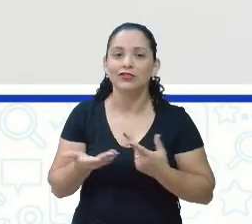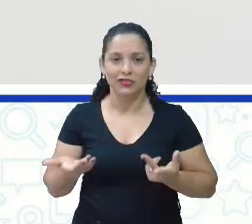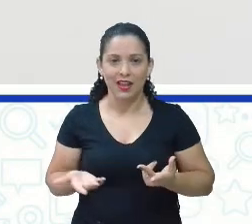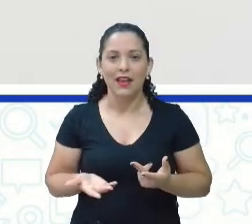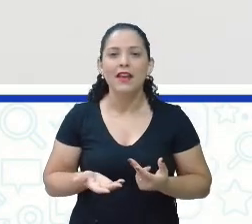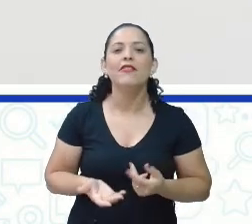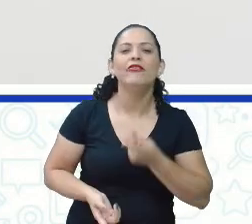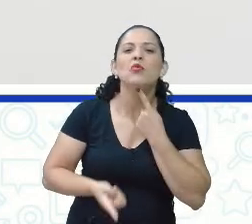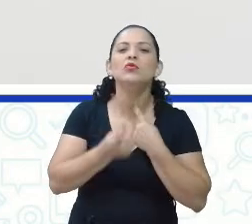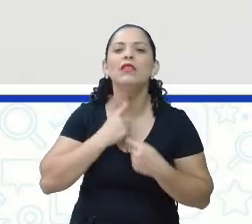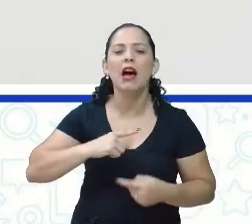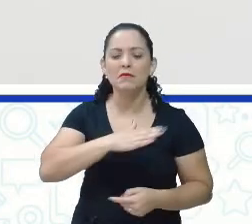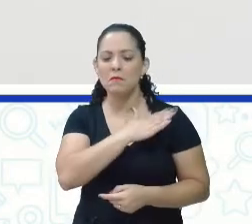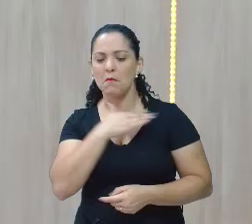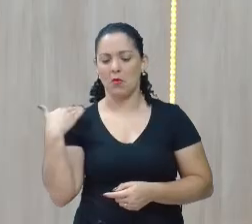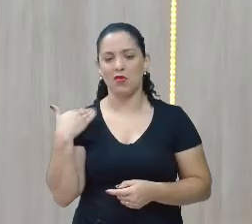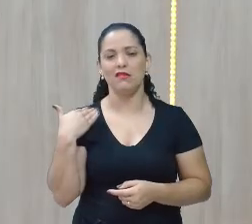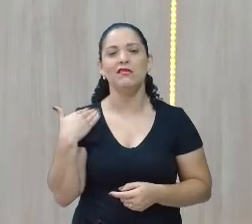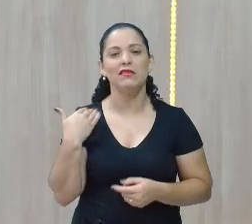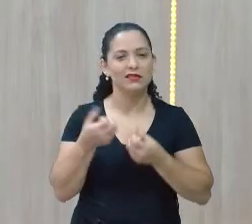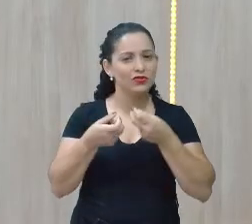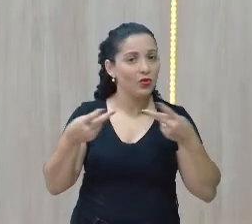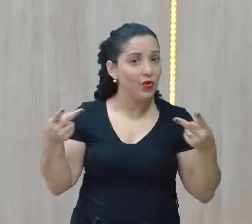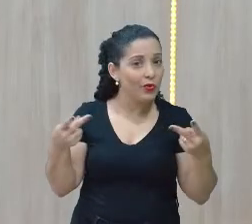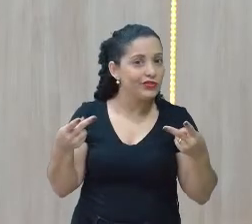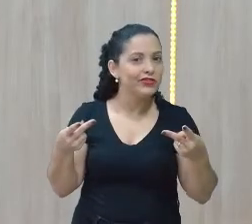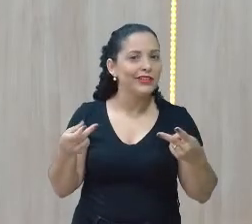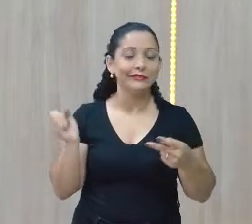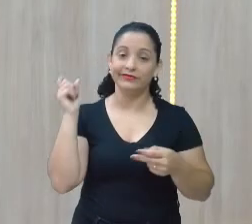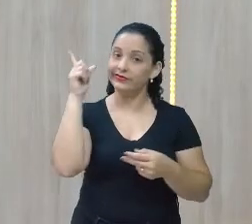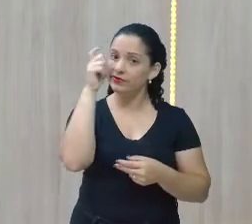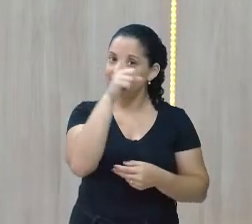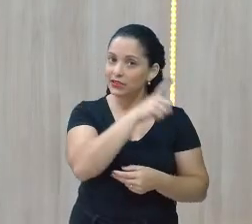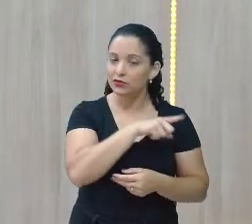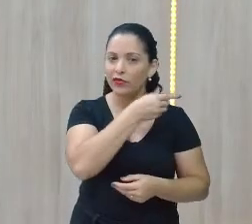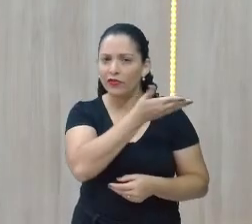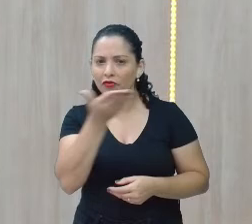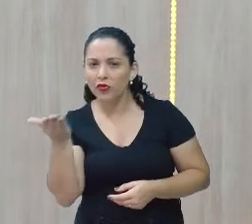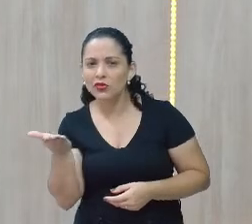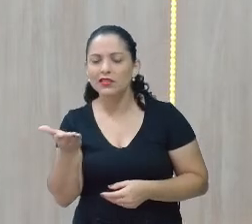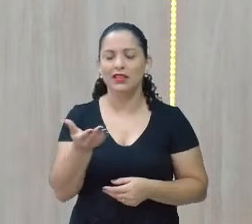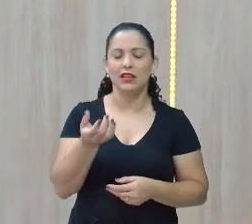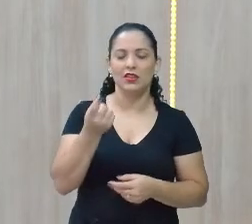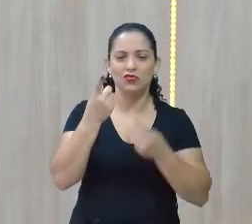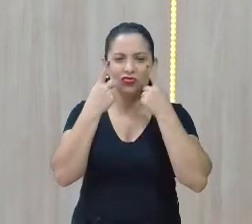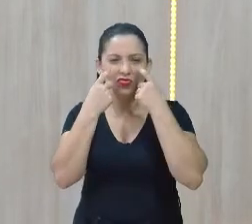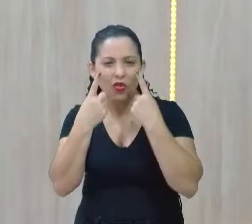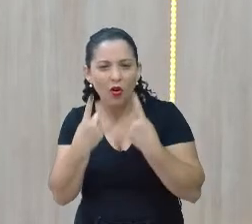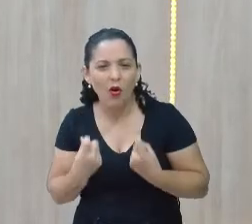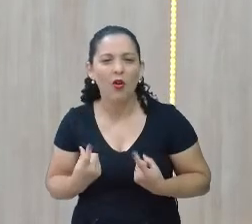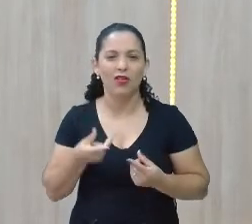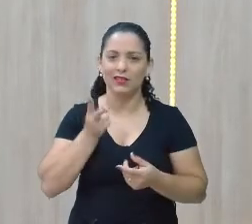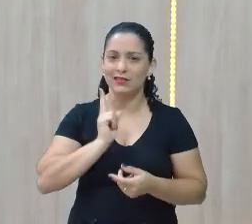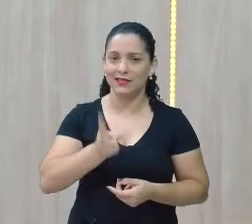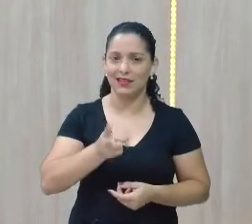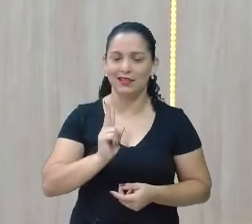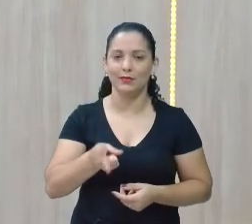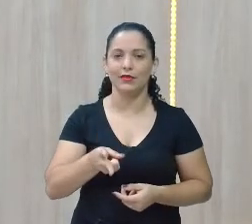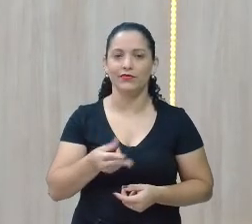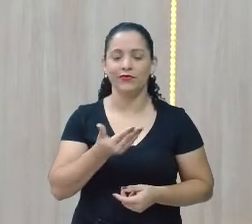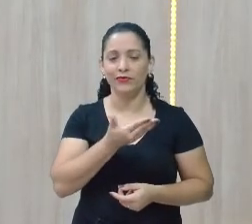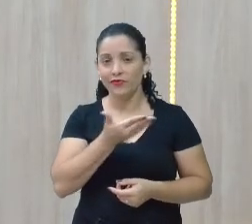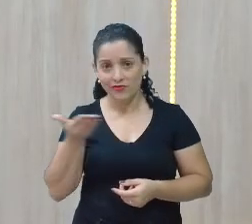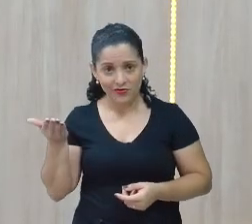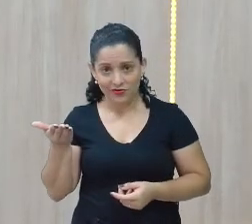E aí fica tão difícil a gente trabalhar e abordar situações assim. Você vive chorando. O que a gente quer dizer para vocês não responda com